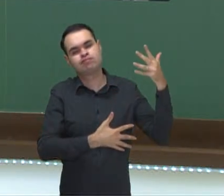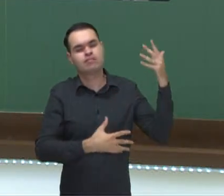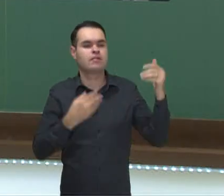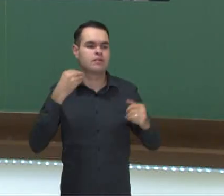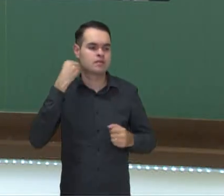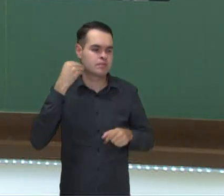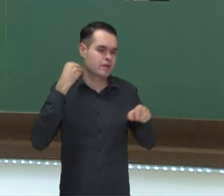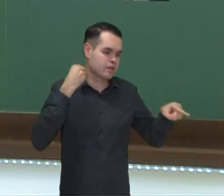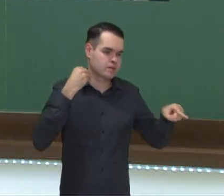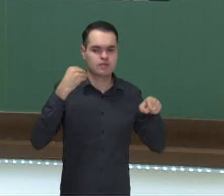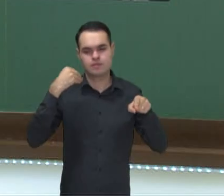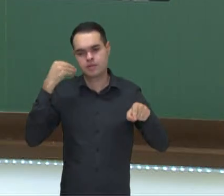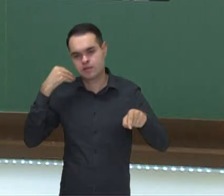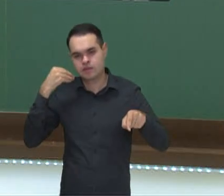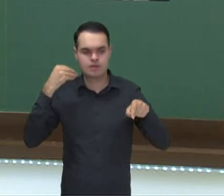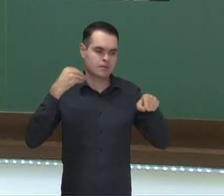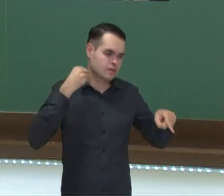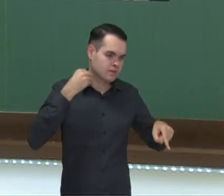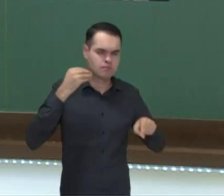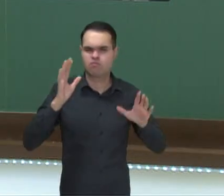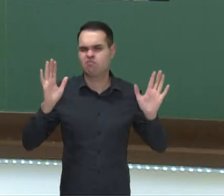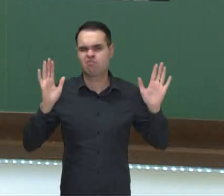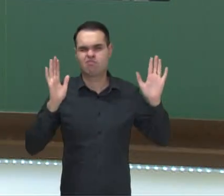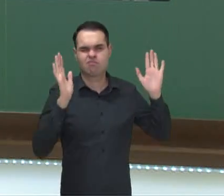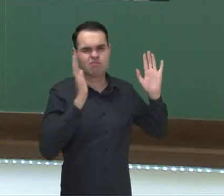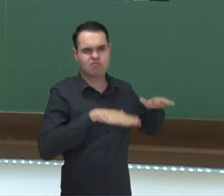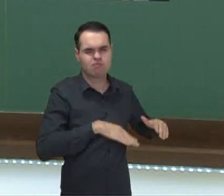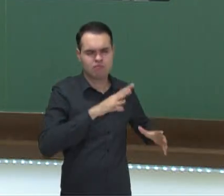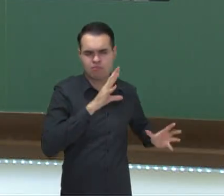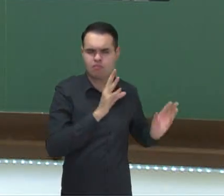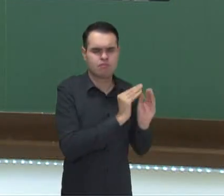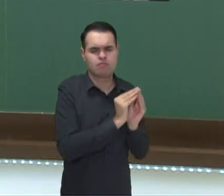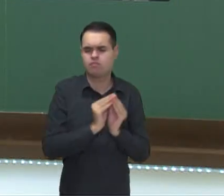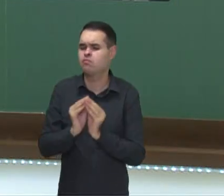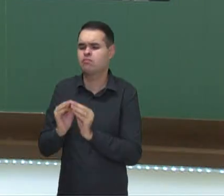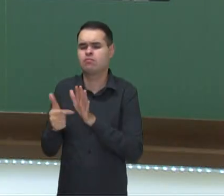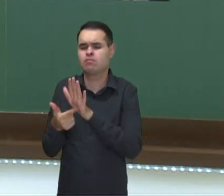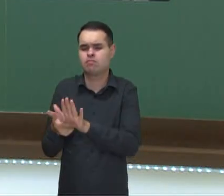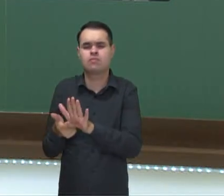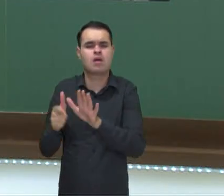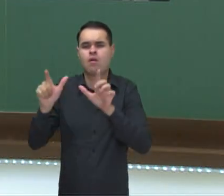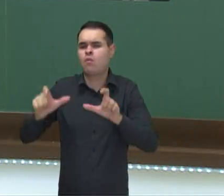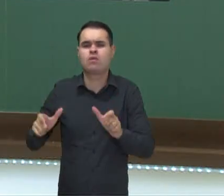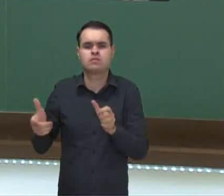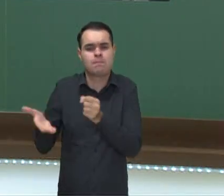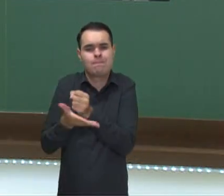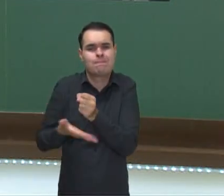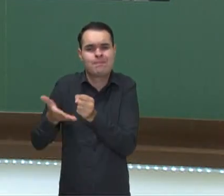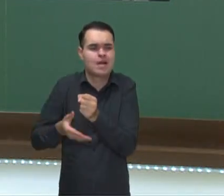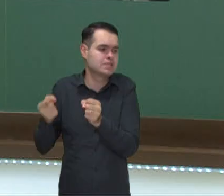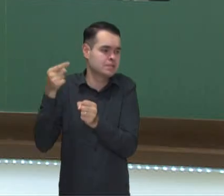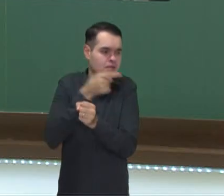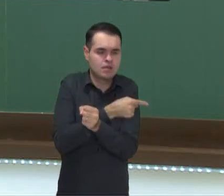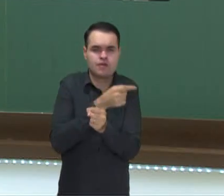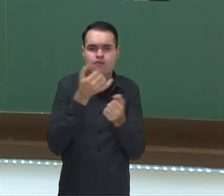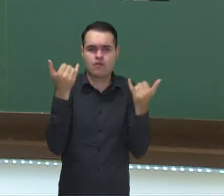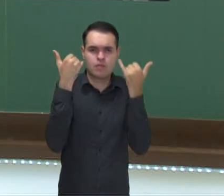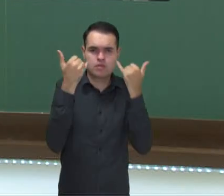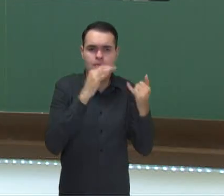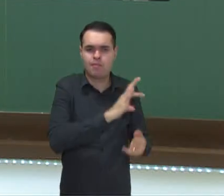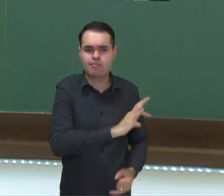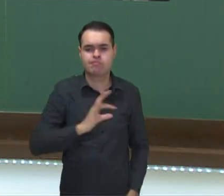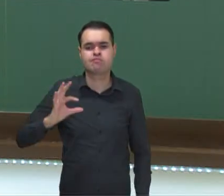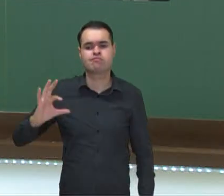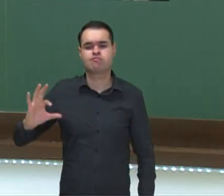que houve ali. Então, basta dizer o embasamento, de onde foi retirada essa informação. Então, essa informação pode